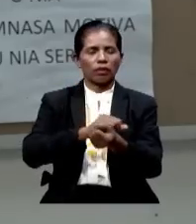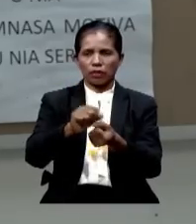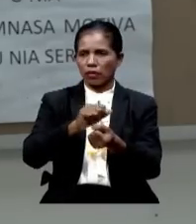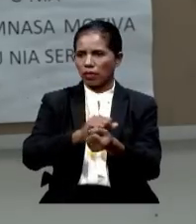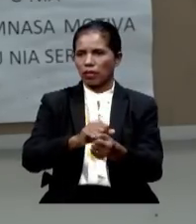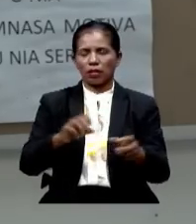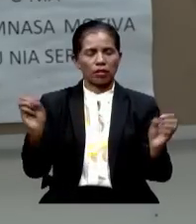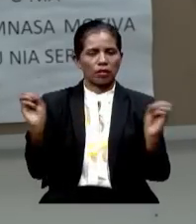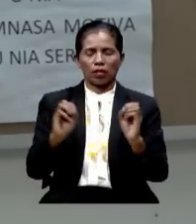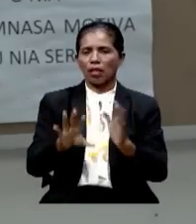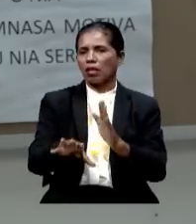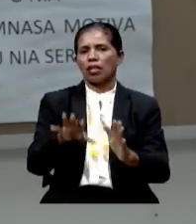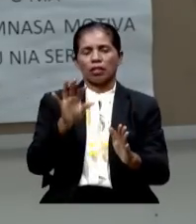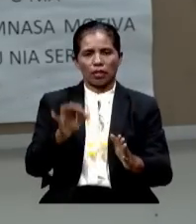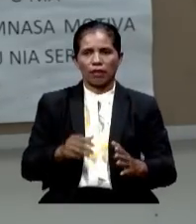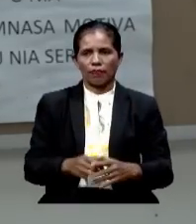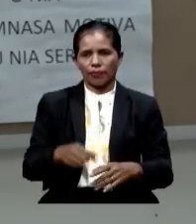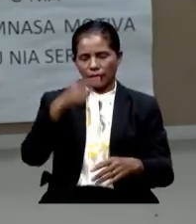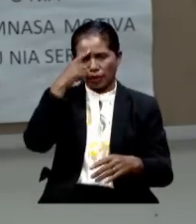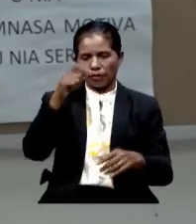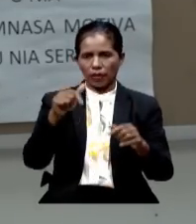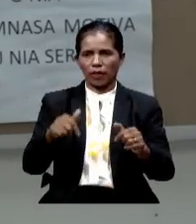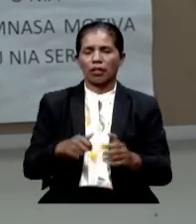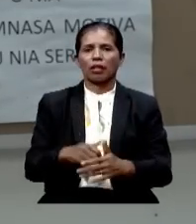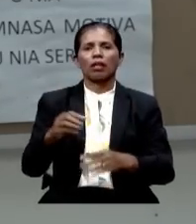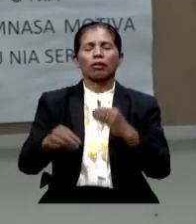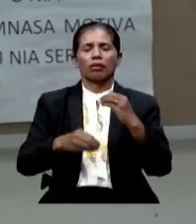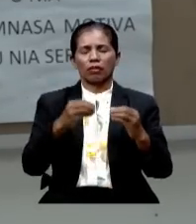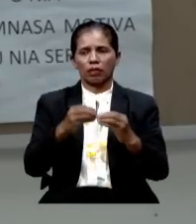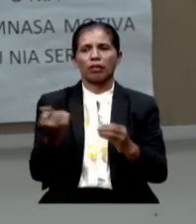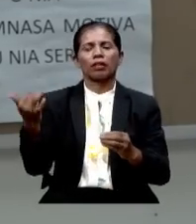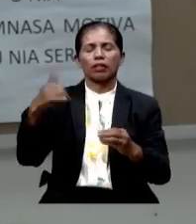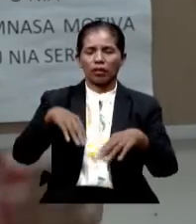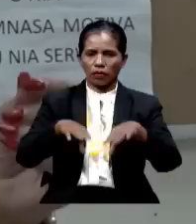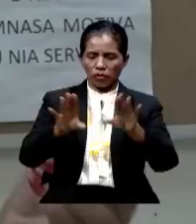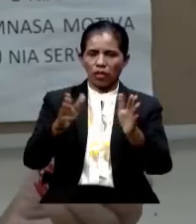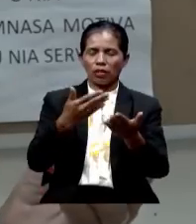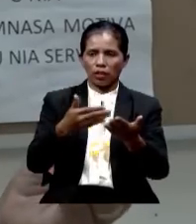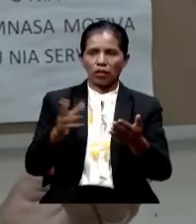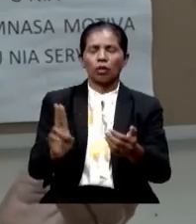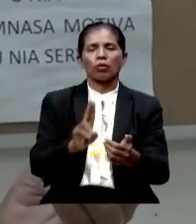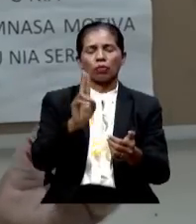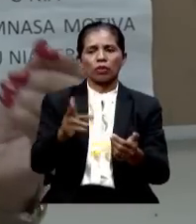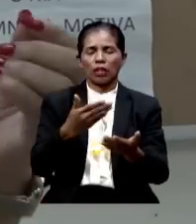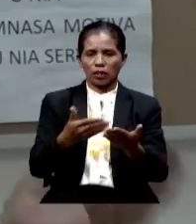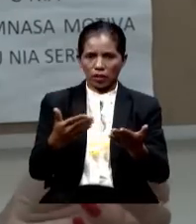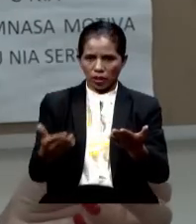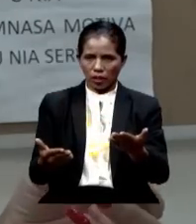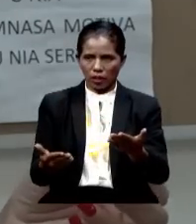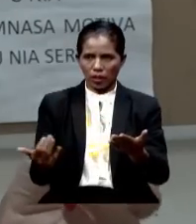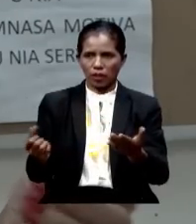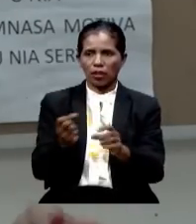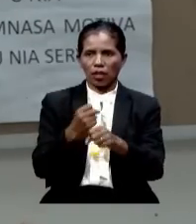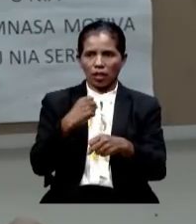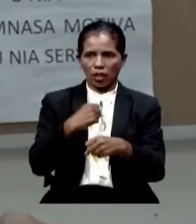la lahetan tamba idane significa katak sira fase sang sira usa sasane be ma sira